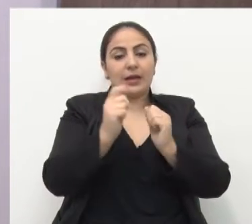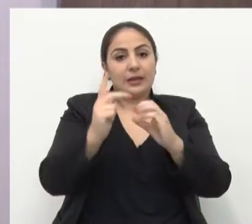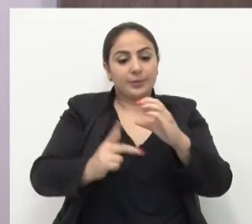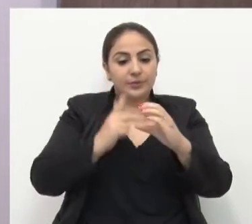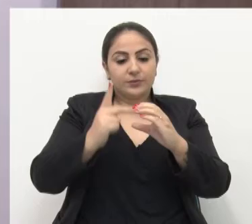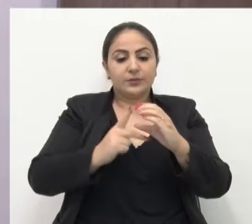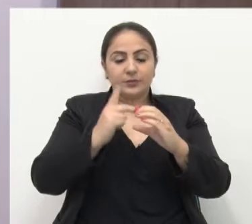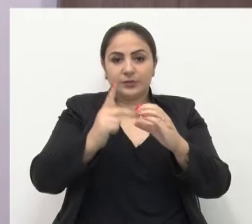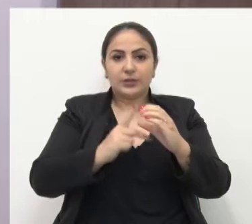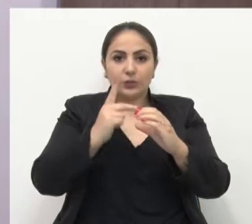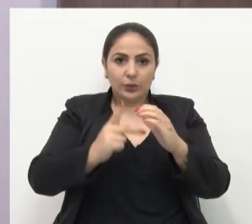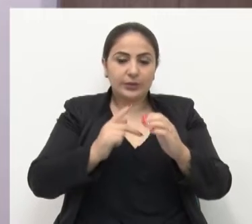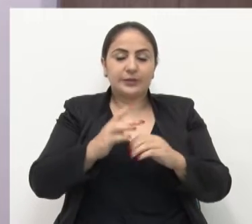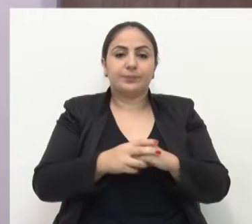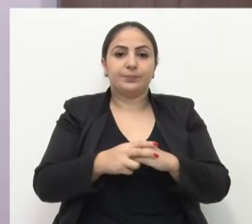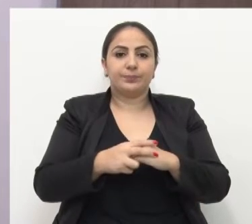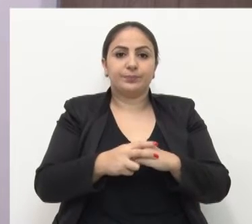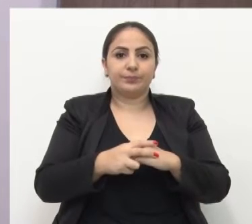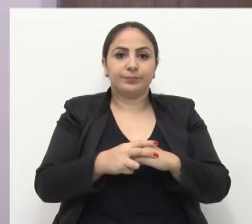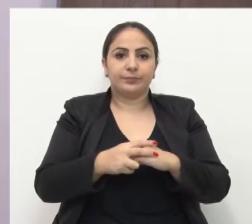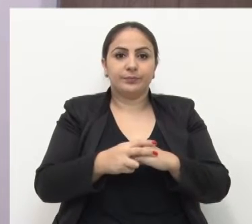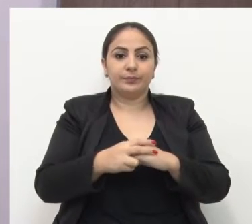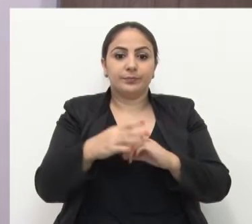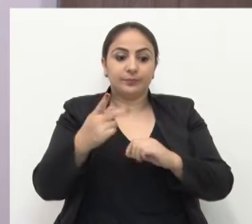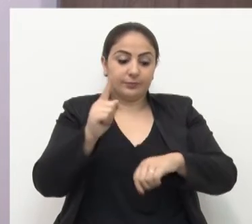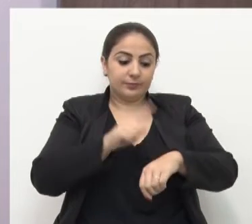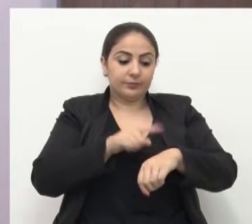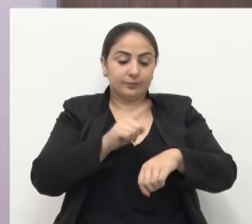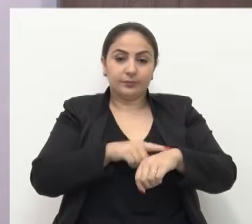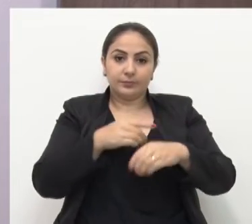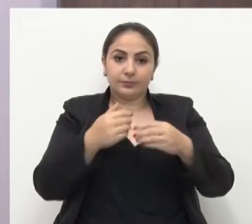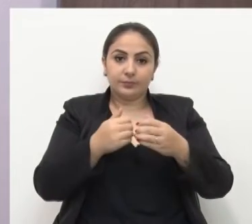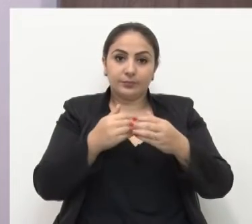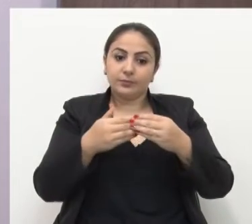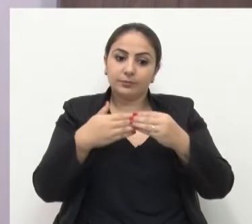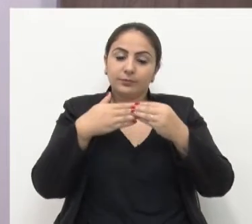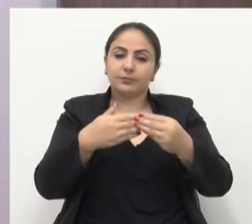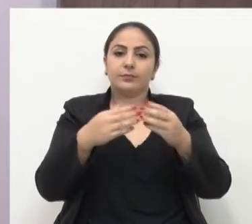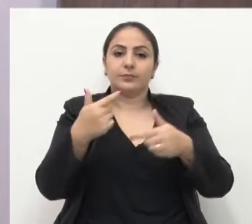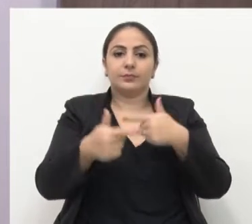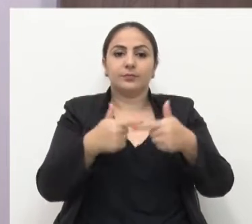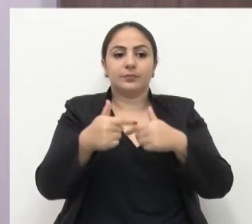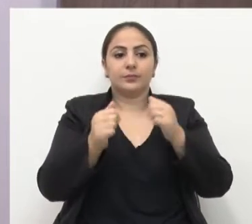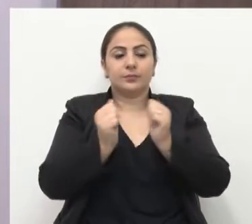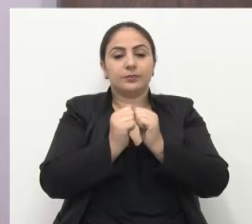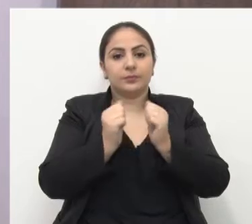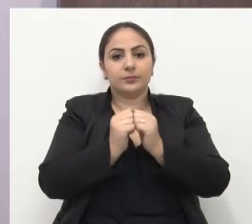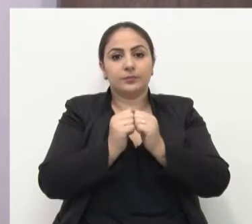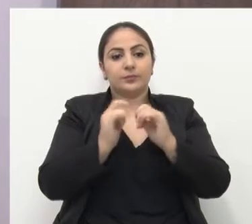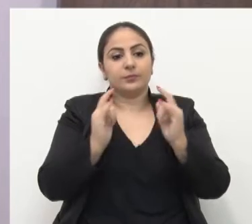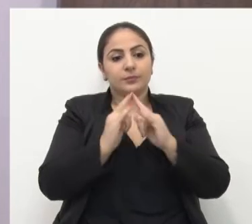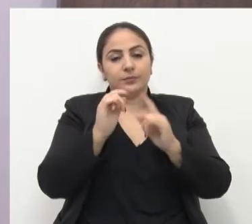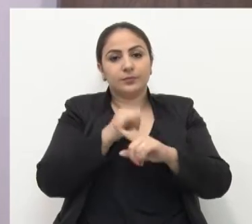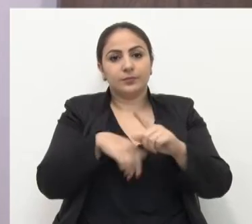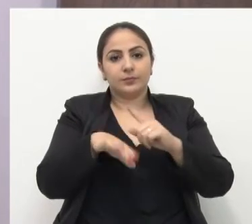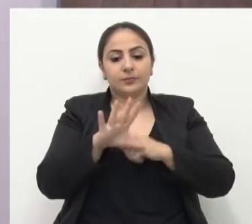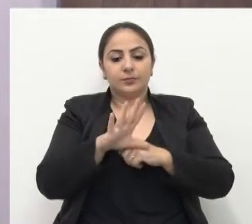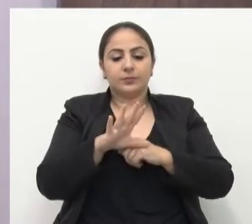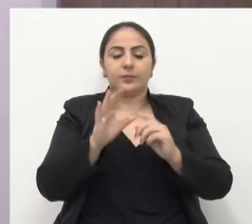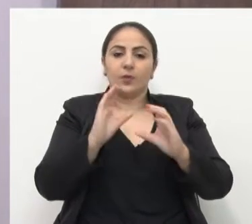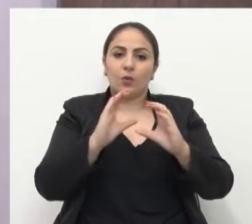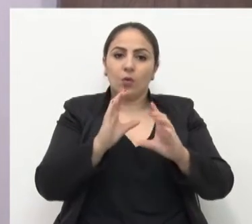câmara municipal de vereadores que que neste momento vai comandar este grupo de trabalho junto com as entidades sociais